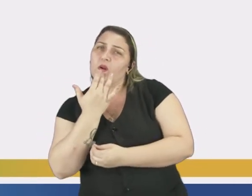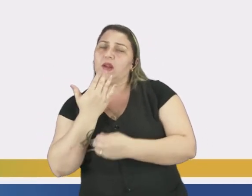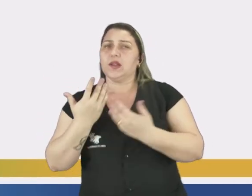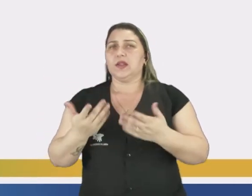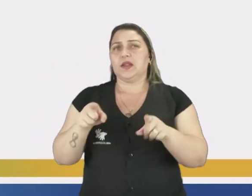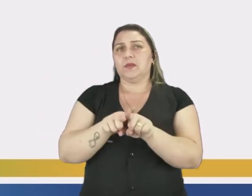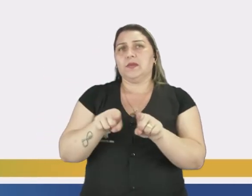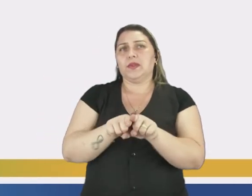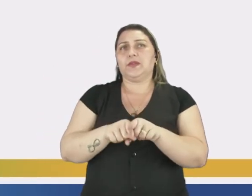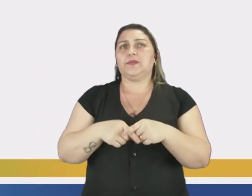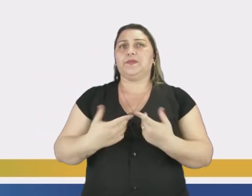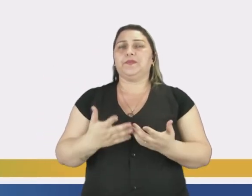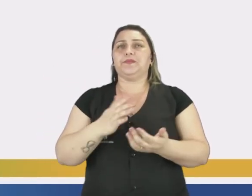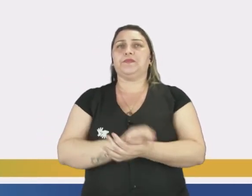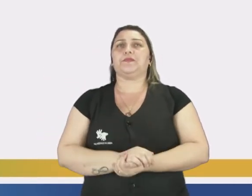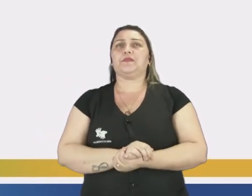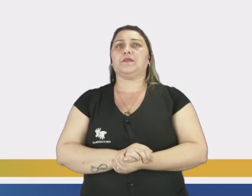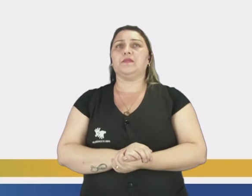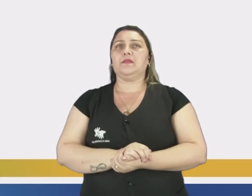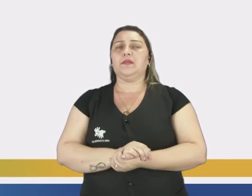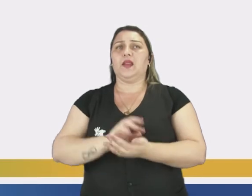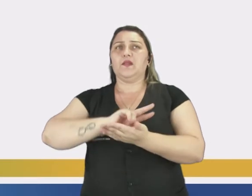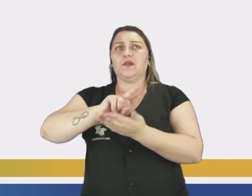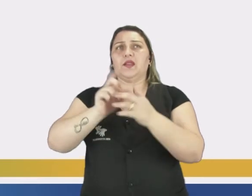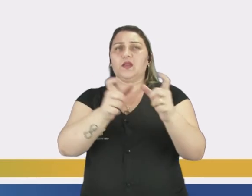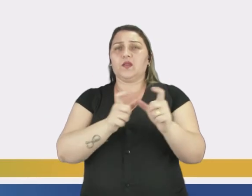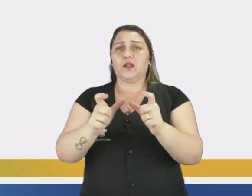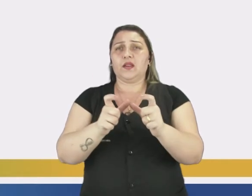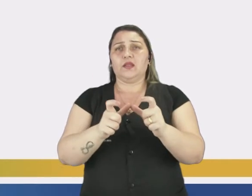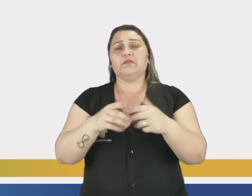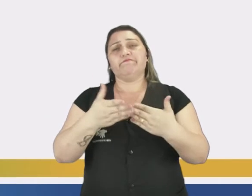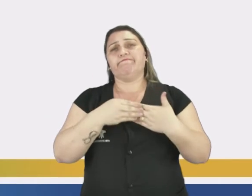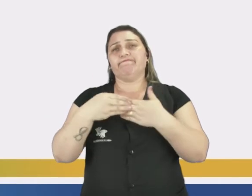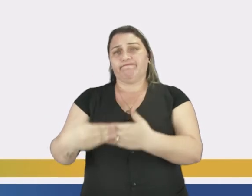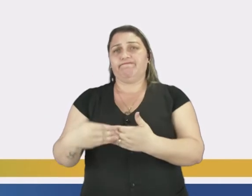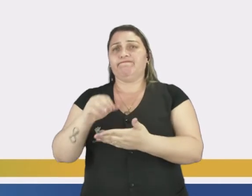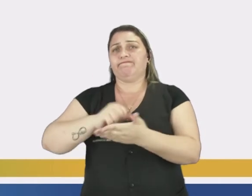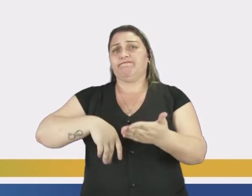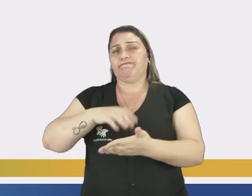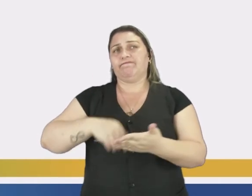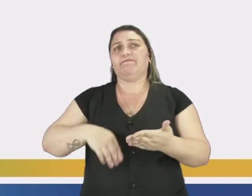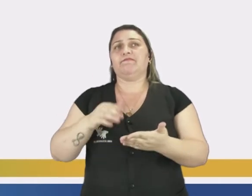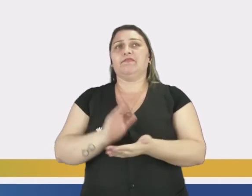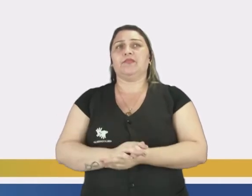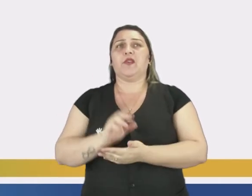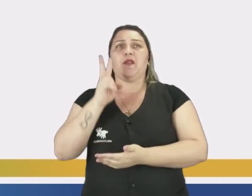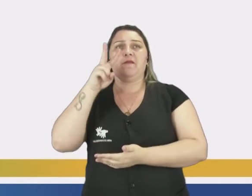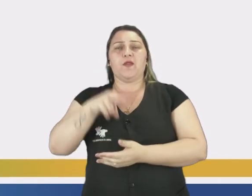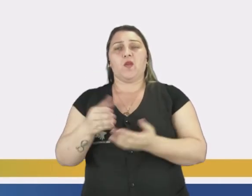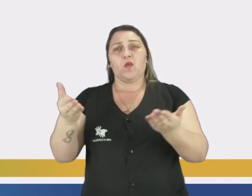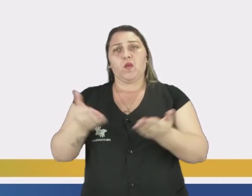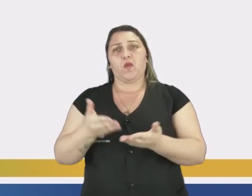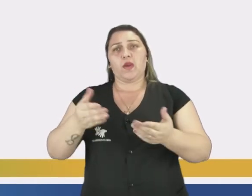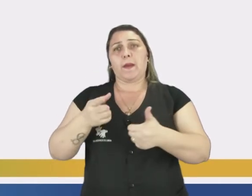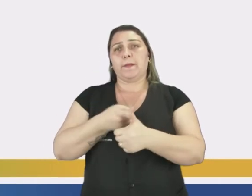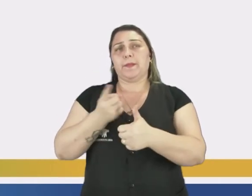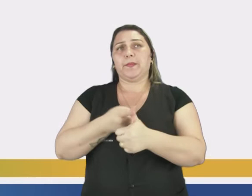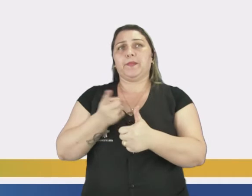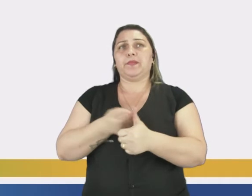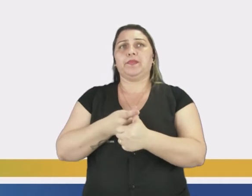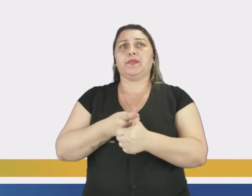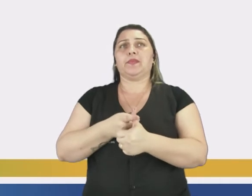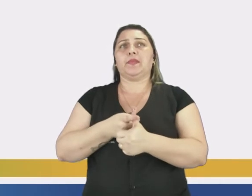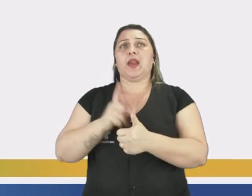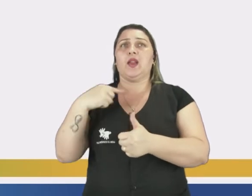também. Então, estão aplicadas em várias áreas. E aí, vamos exercitar um pouquinho a respeito do que a gente viu hoje? A primeira questão diz assim,